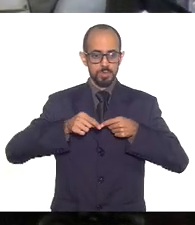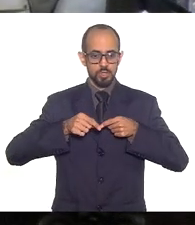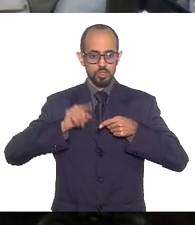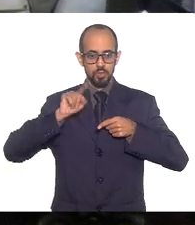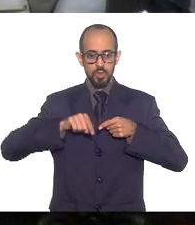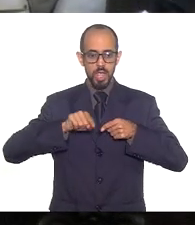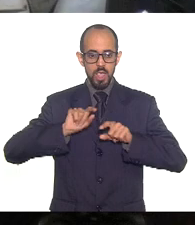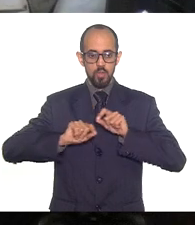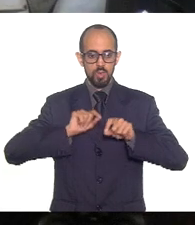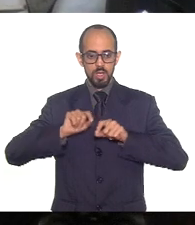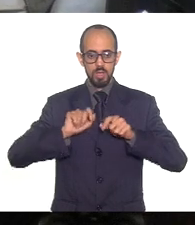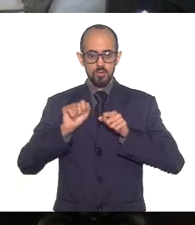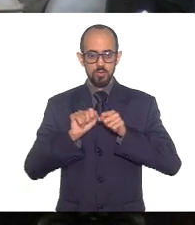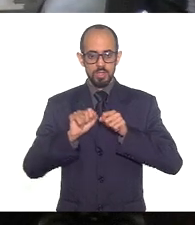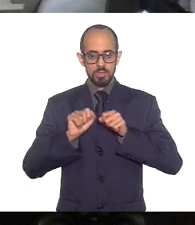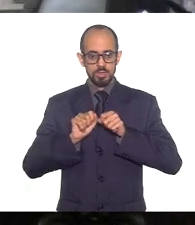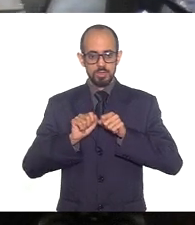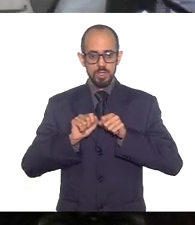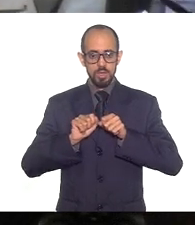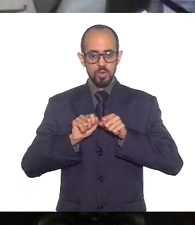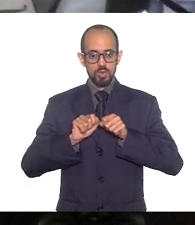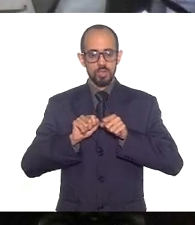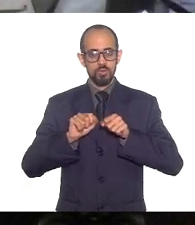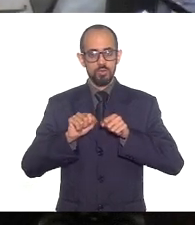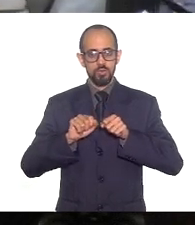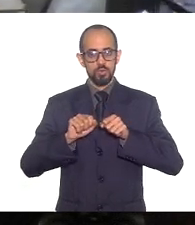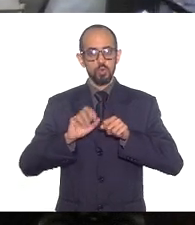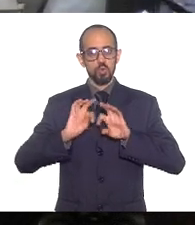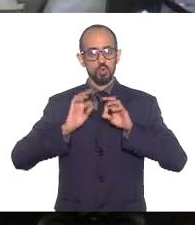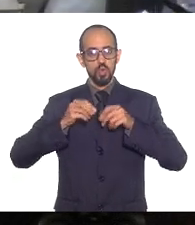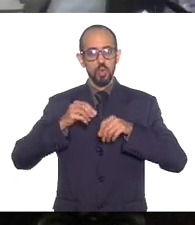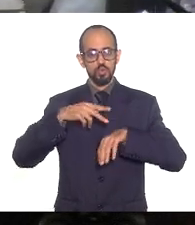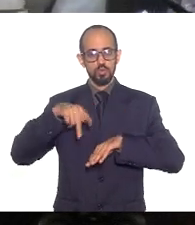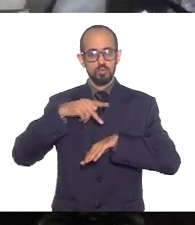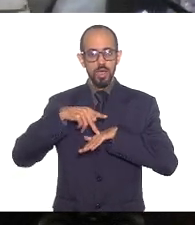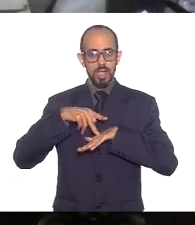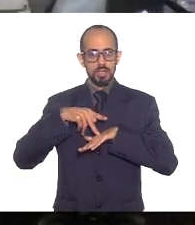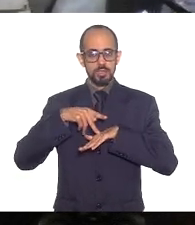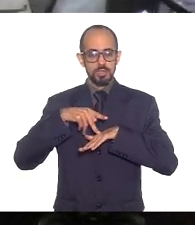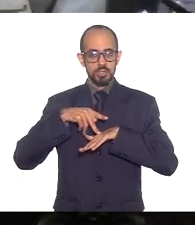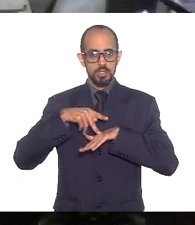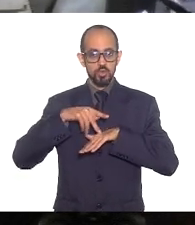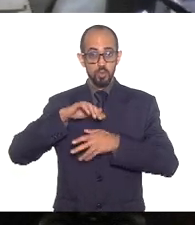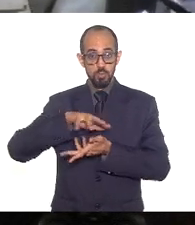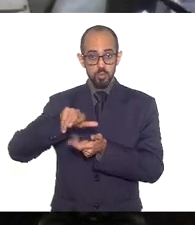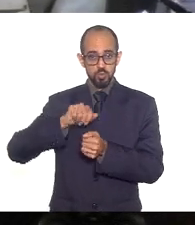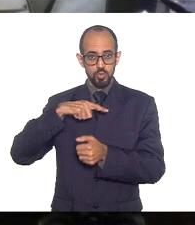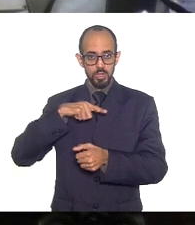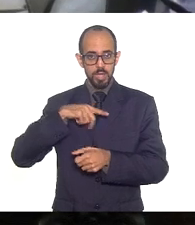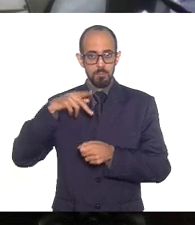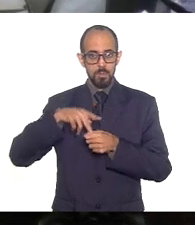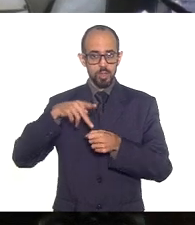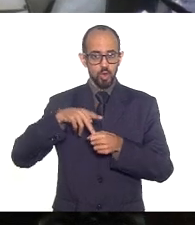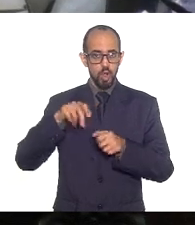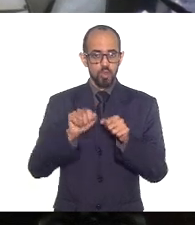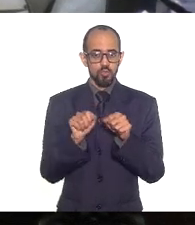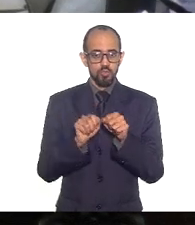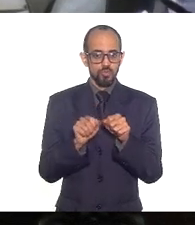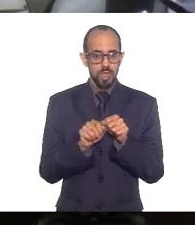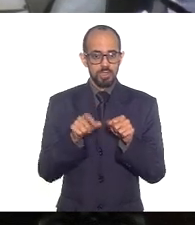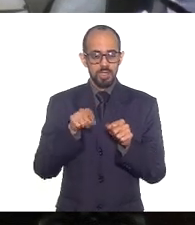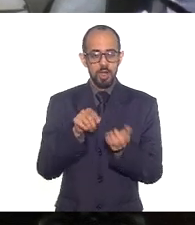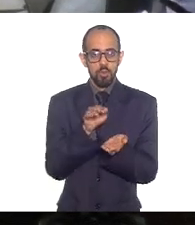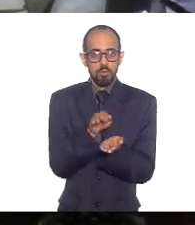é fazer com que já fada e países produtores de petróleo no mundo todo ter um fundo que Garanta uma poupança pública